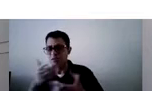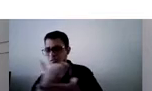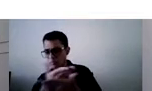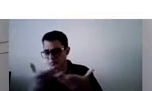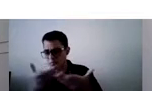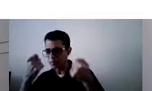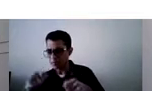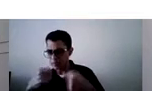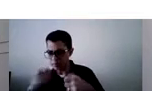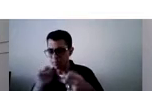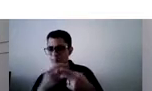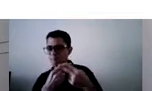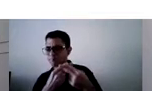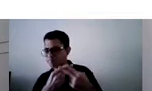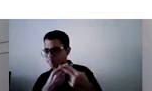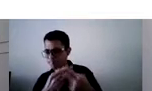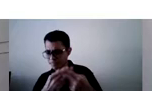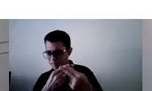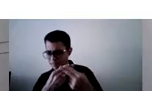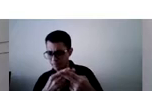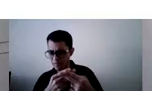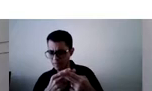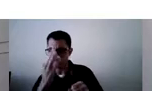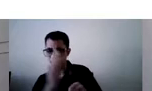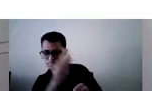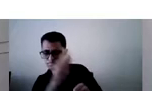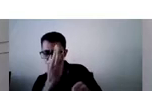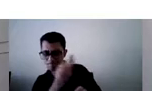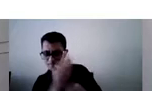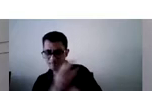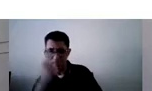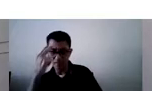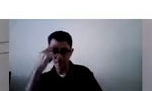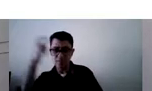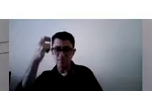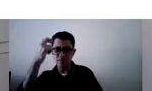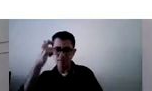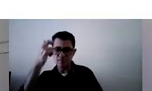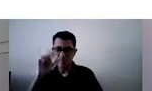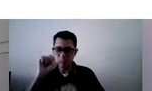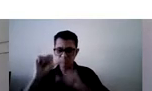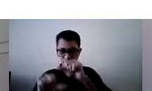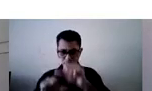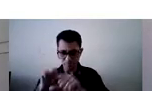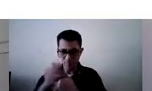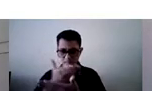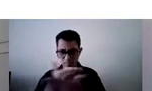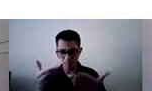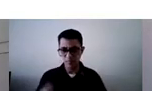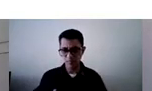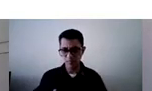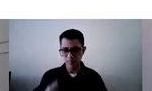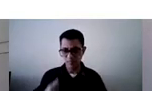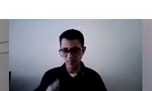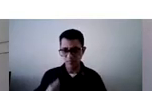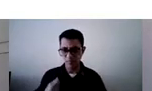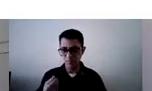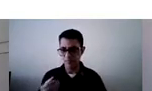nós paciência na turbulência e sabedoria na travessia. Era